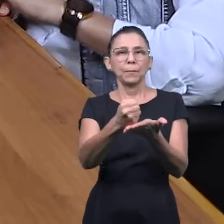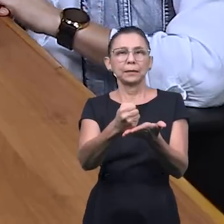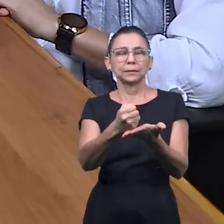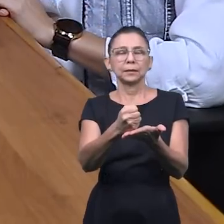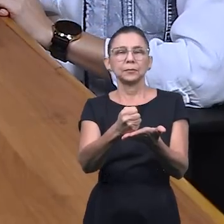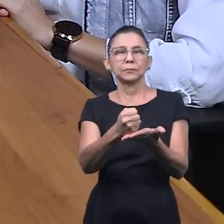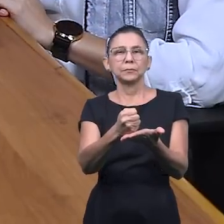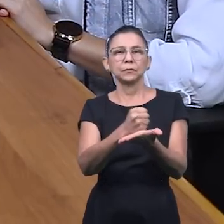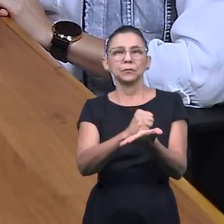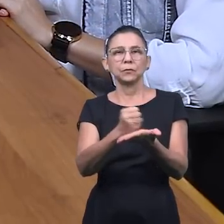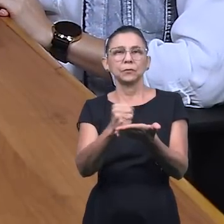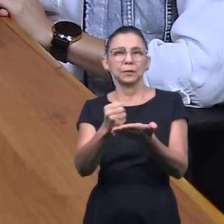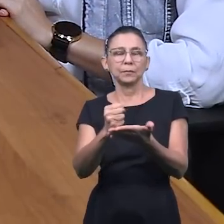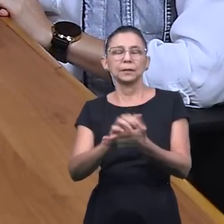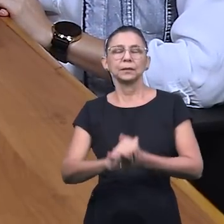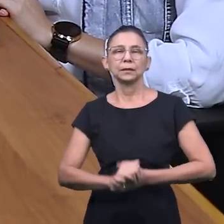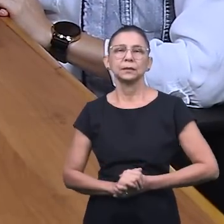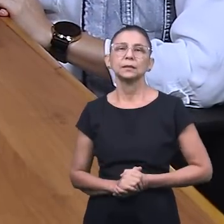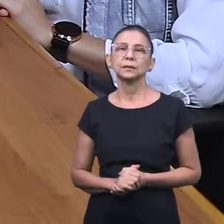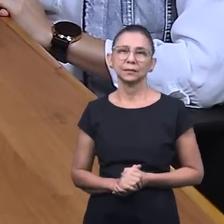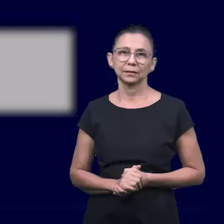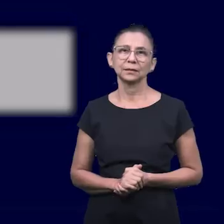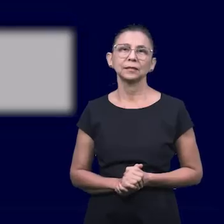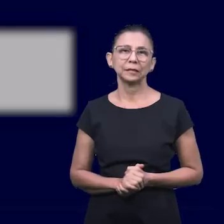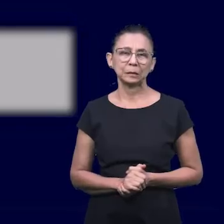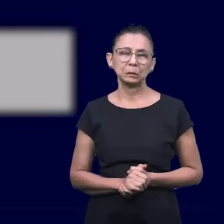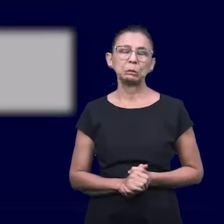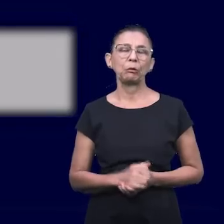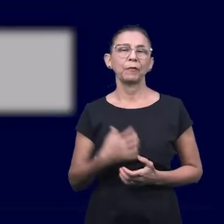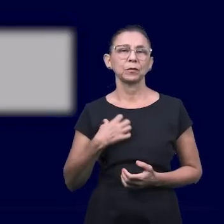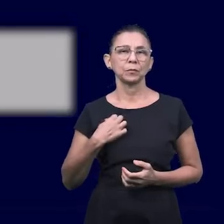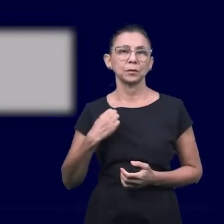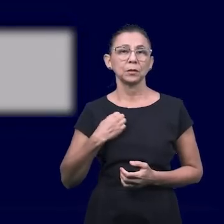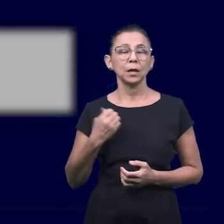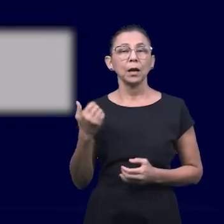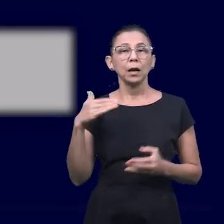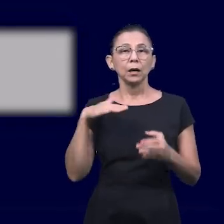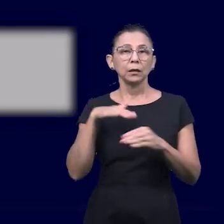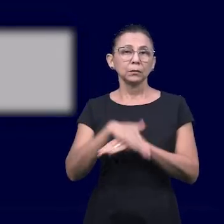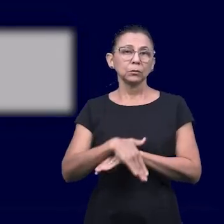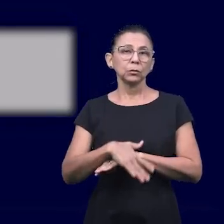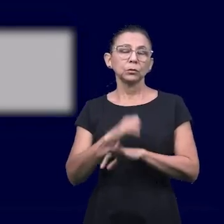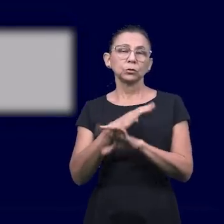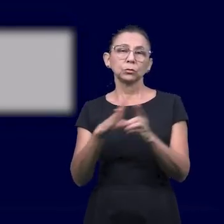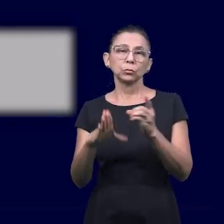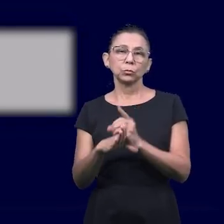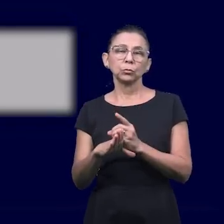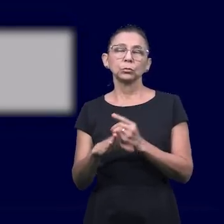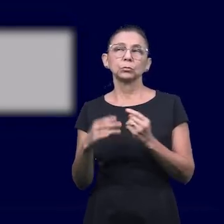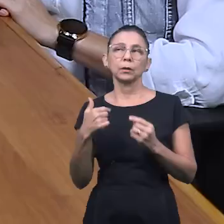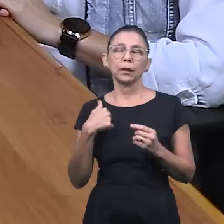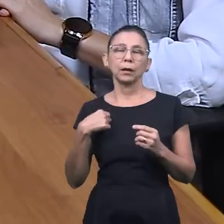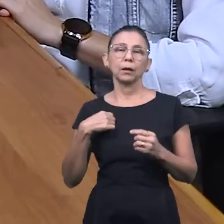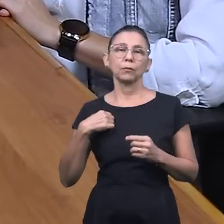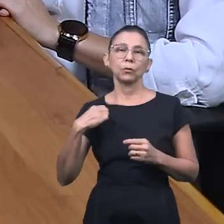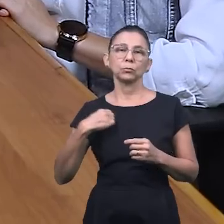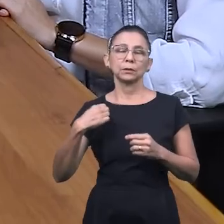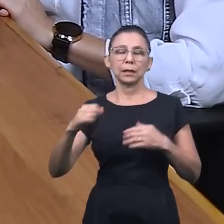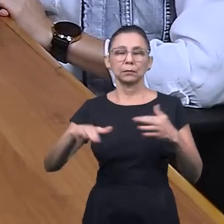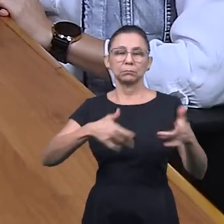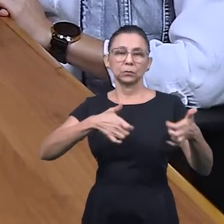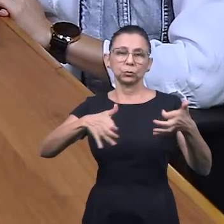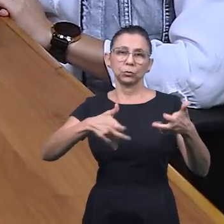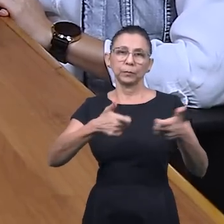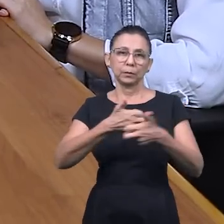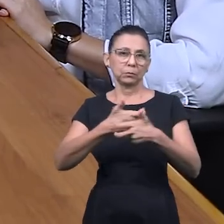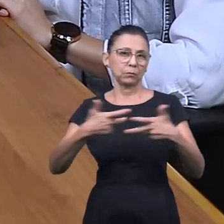durante o dia, né? E à noite no que for necessário ali no culto. Eu ajudei também como instrumentista. Foi uma bênção esse trabalho. Na assistência